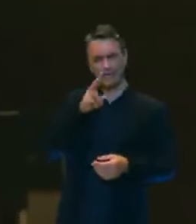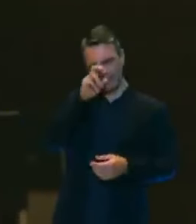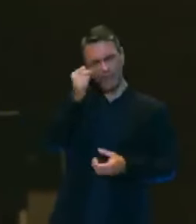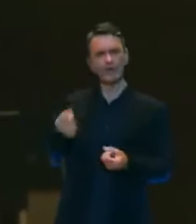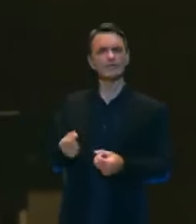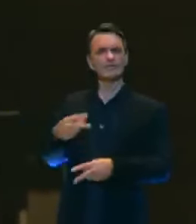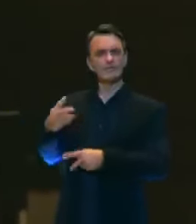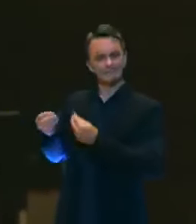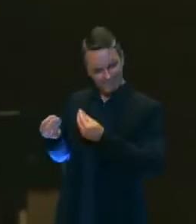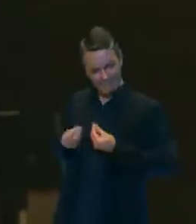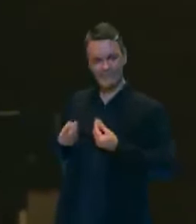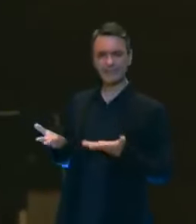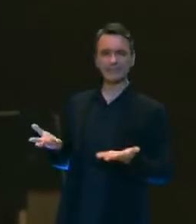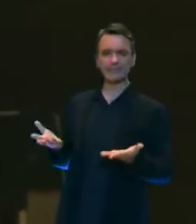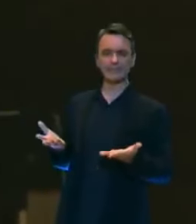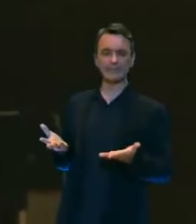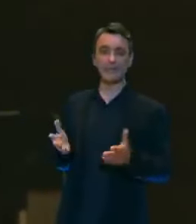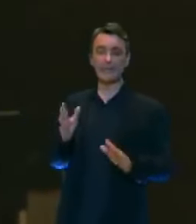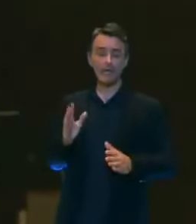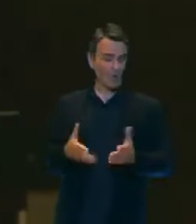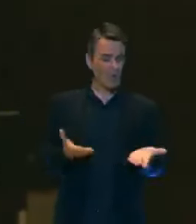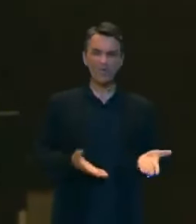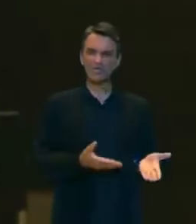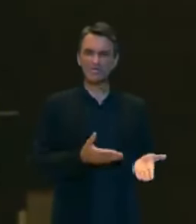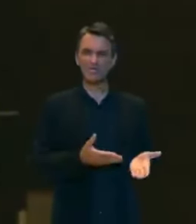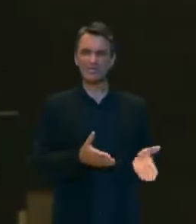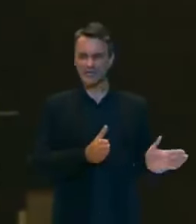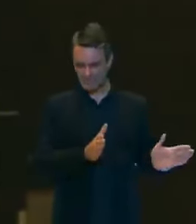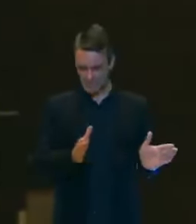Tem tanta injustiça acontecendo nos nossos dias.